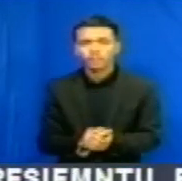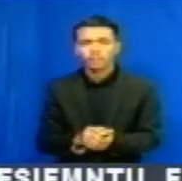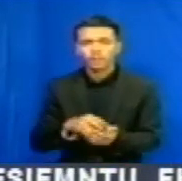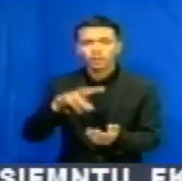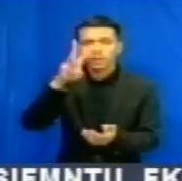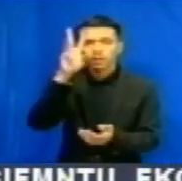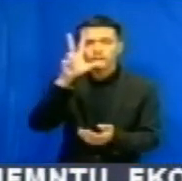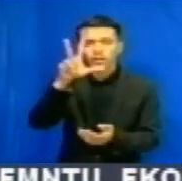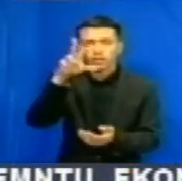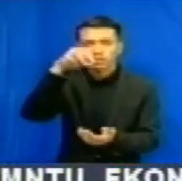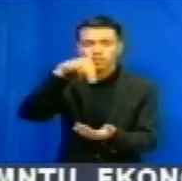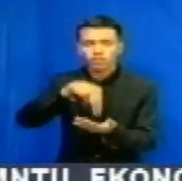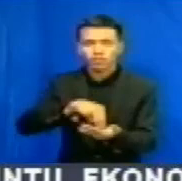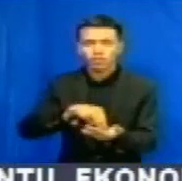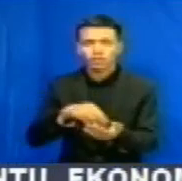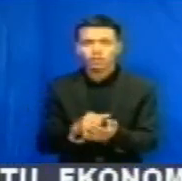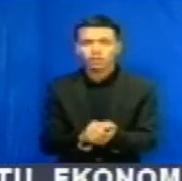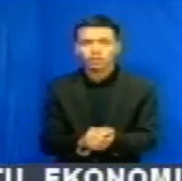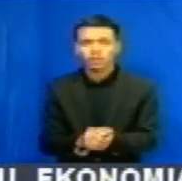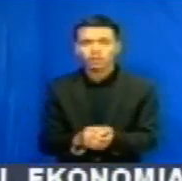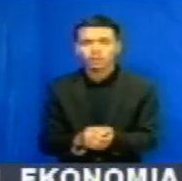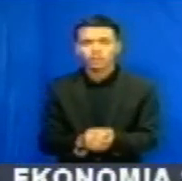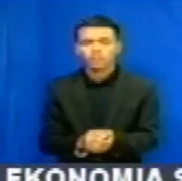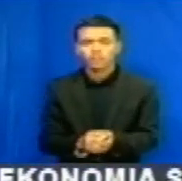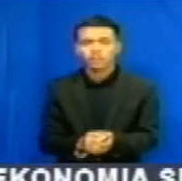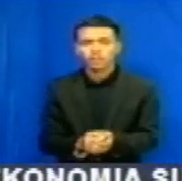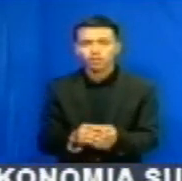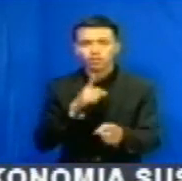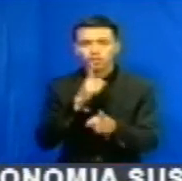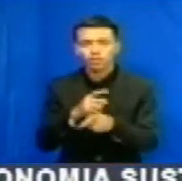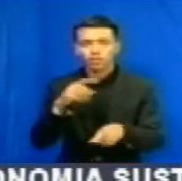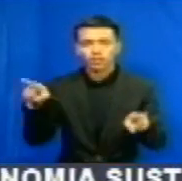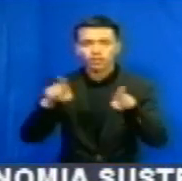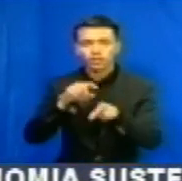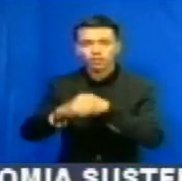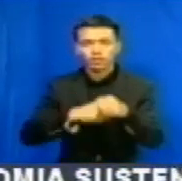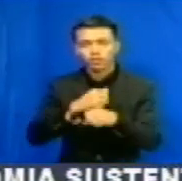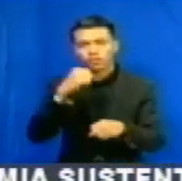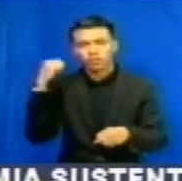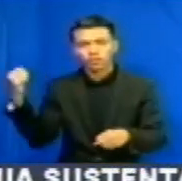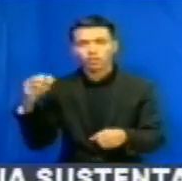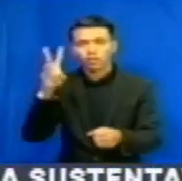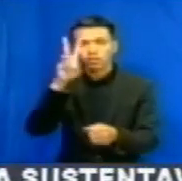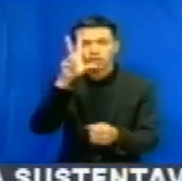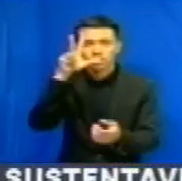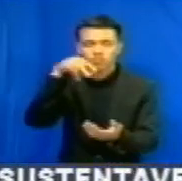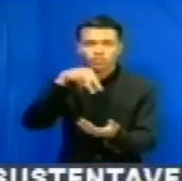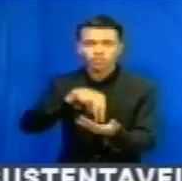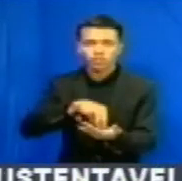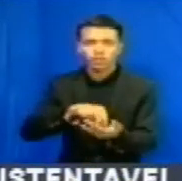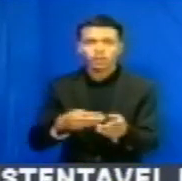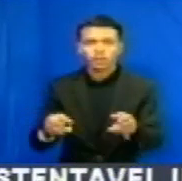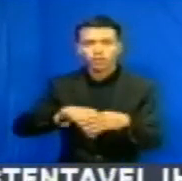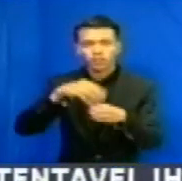3 bilhões e tal, mas nem está a sua roida nem. Mas em total, a relógio não se tem em conta, mas está a 3 bilhões, também está a sair, depois de se